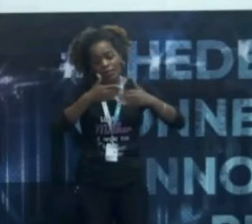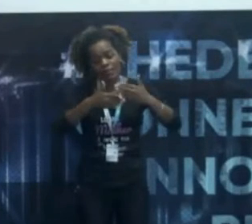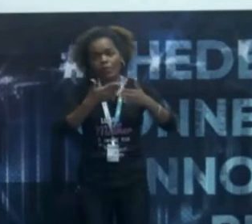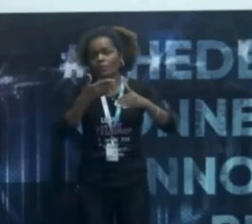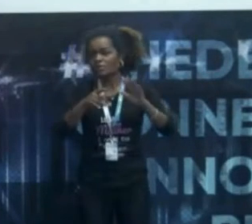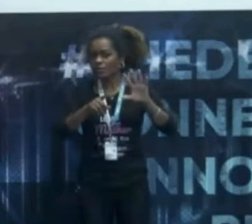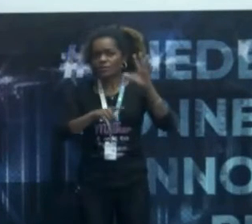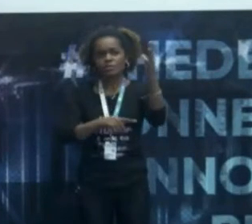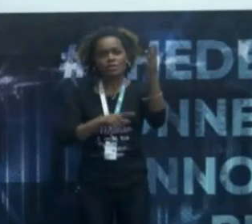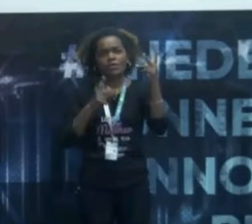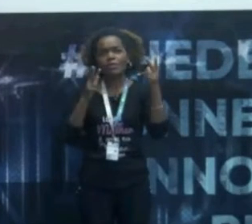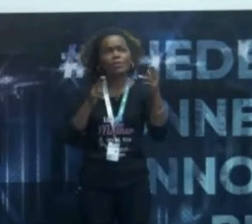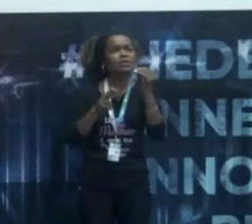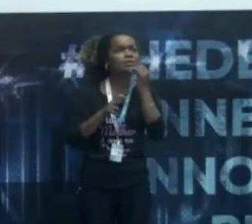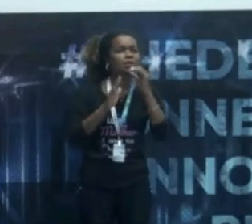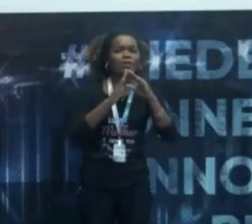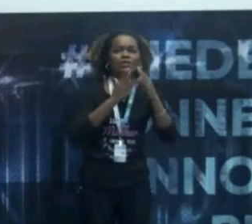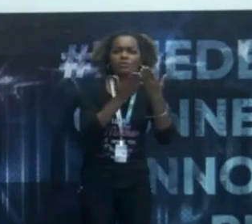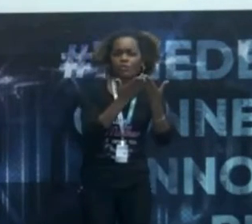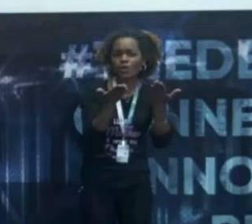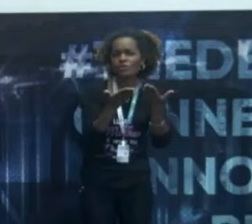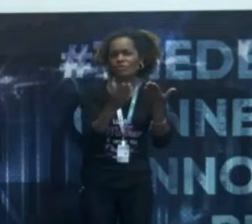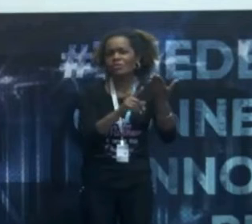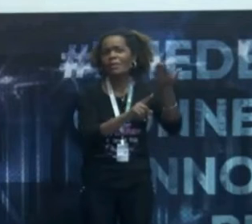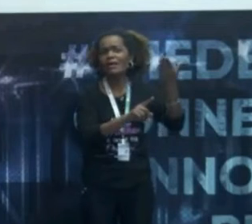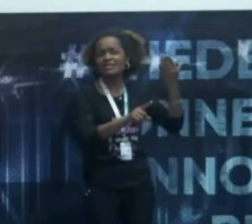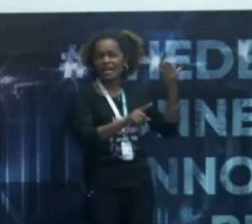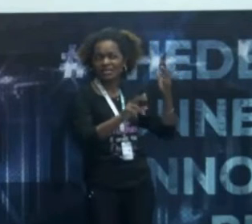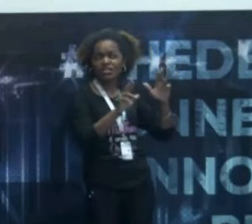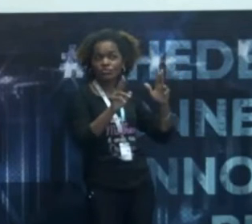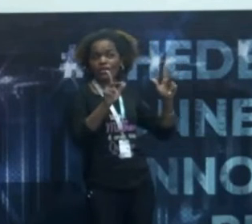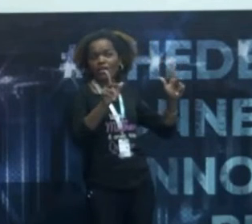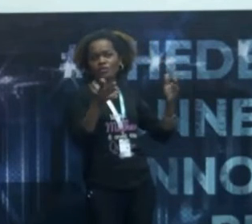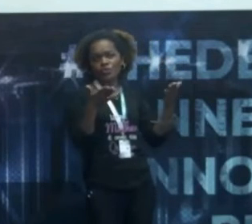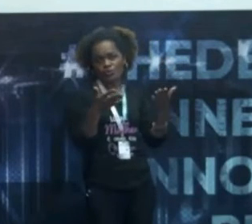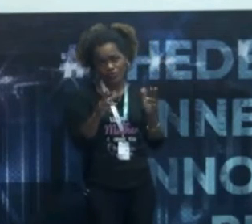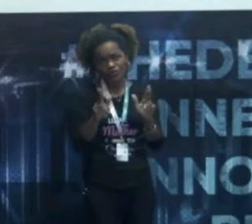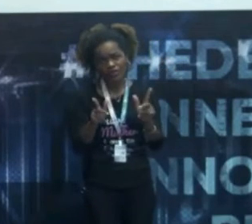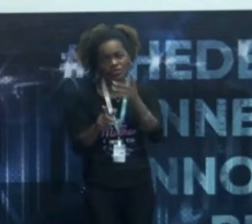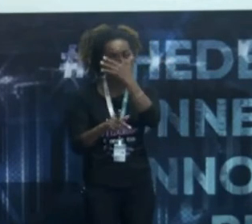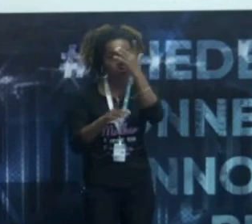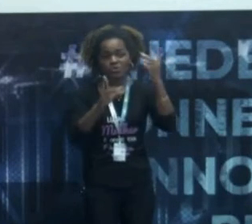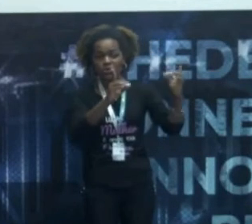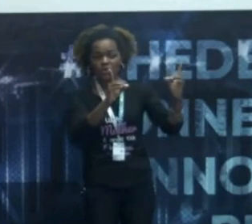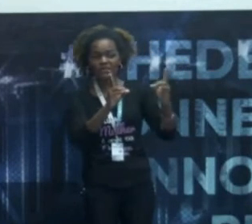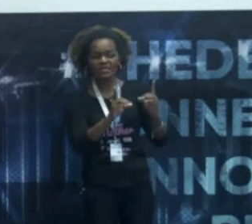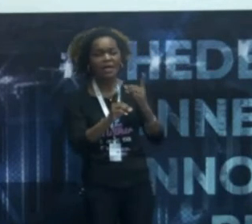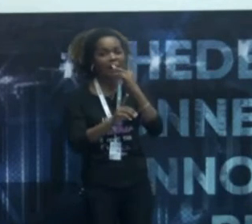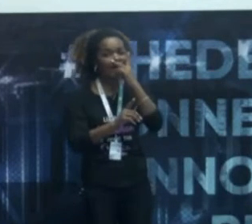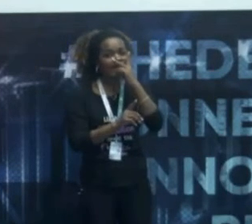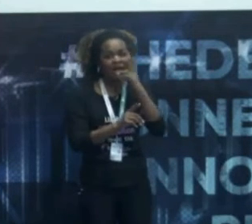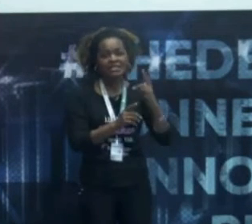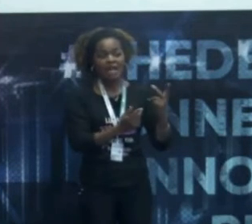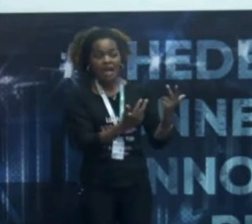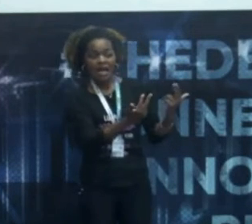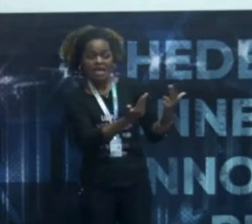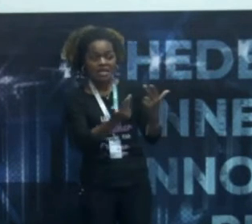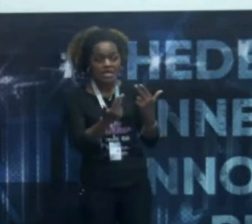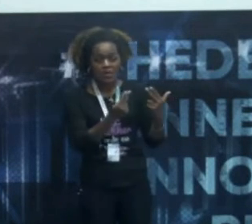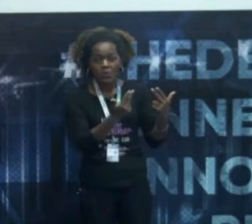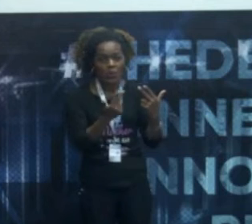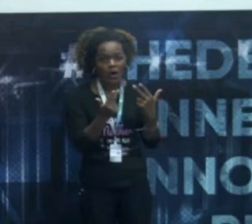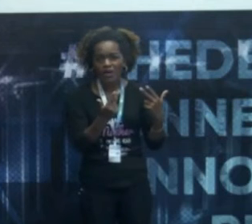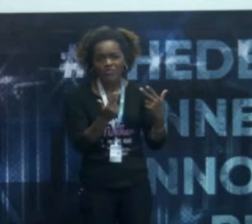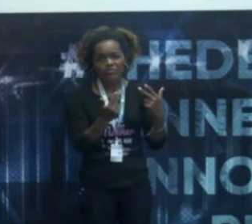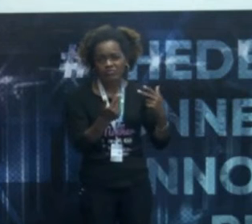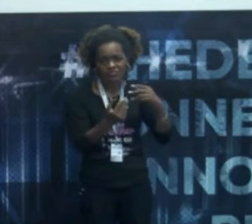com escolas. Por que as escolas eram diferentes? Por que as pessoas com deficiências não estudam na mesma escola com as outras pessoas?